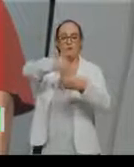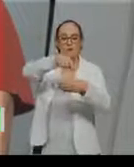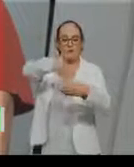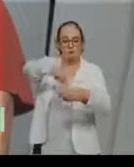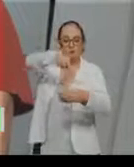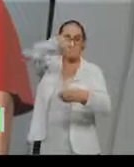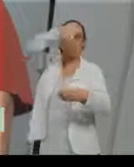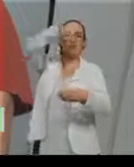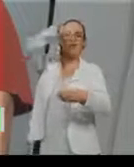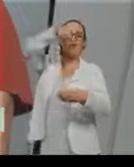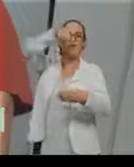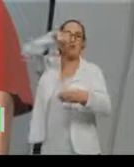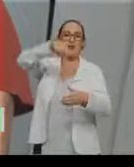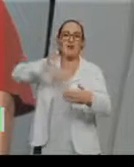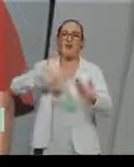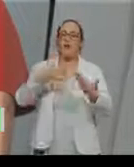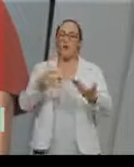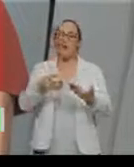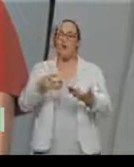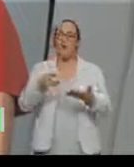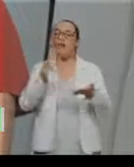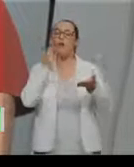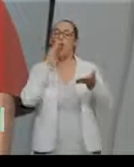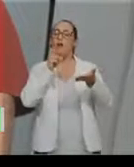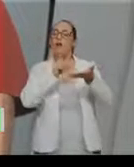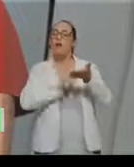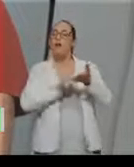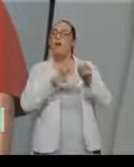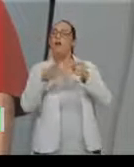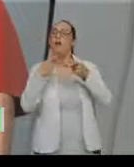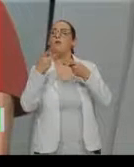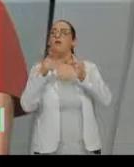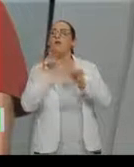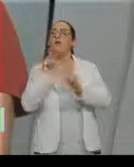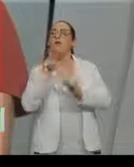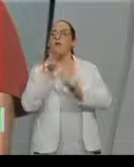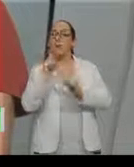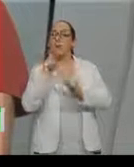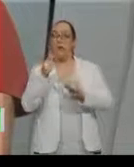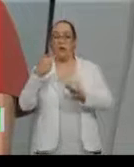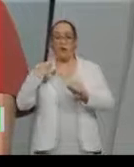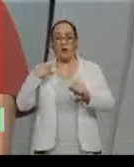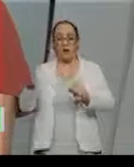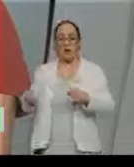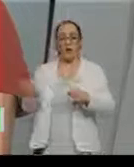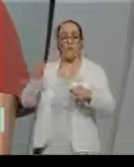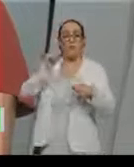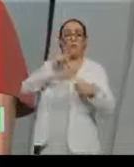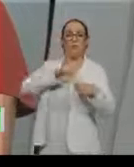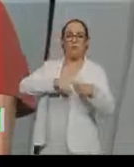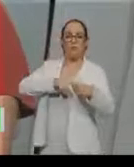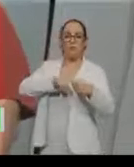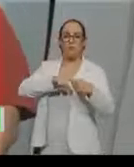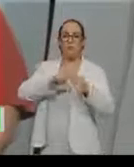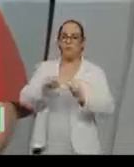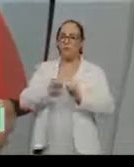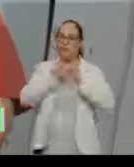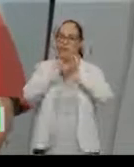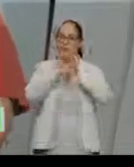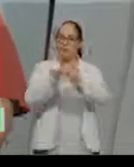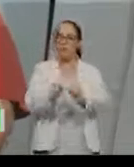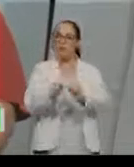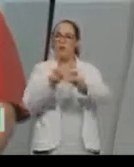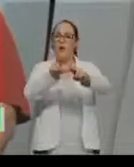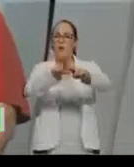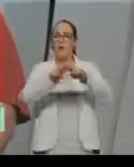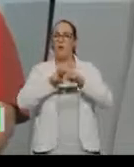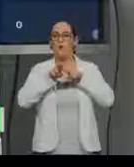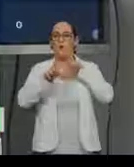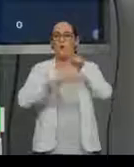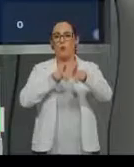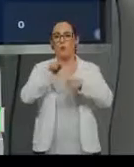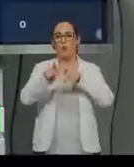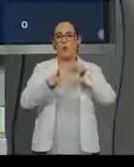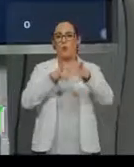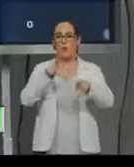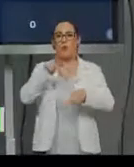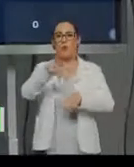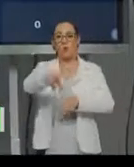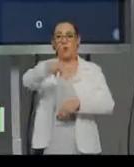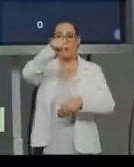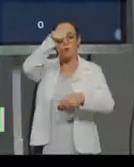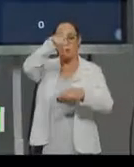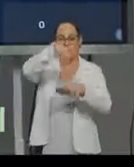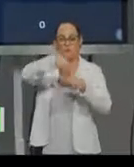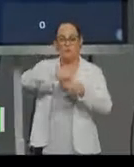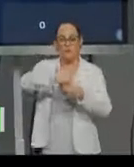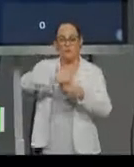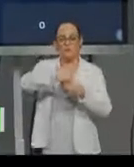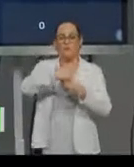fala: voltei ao poder pelos braços do povo, ou seja, ele foi eleito pelo povo. Ok, obrigada. Entendido